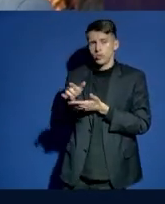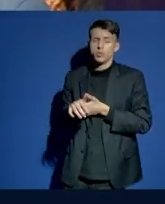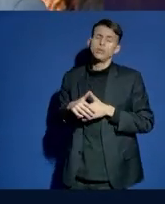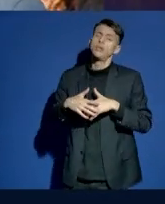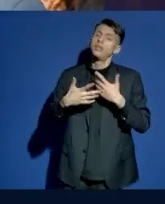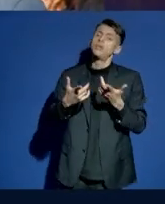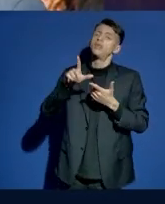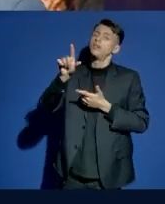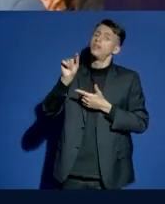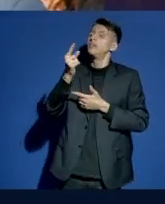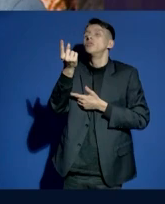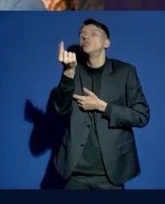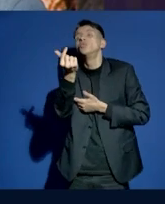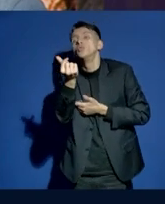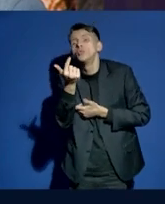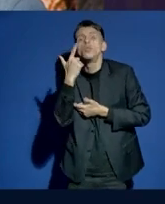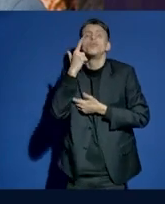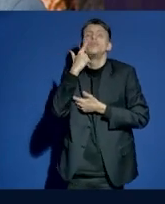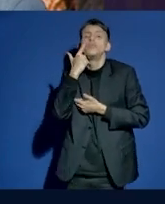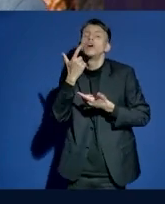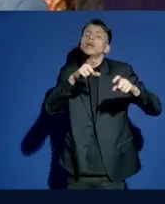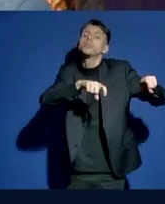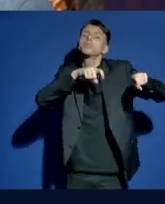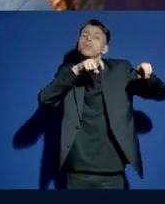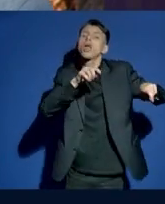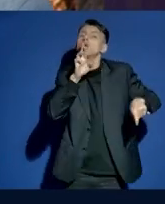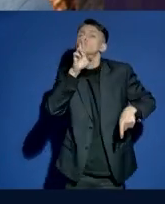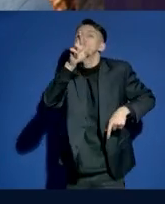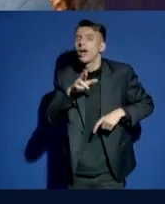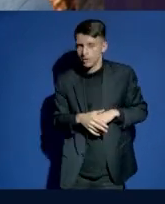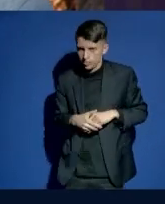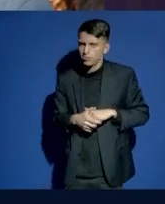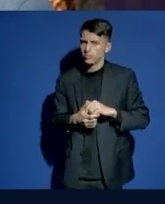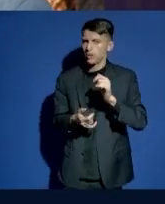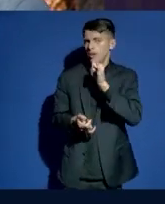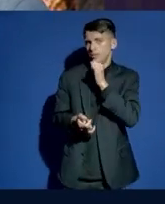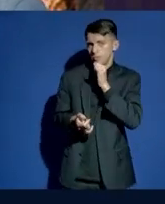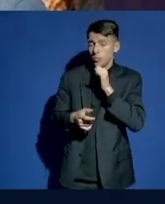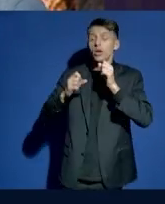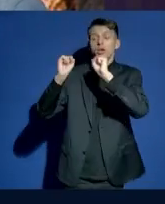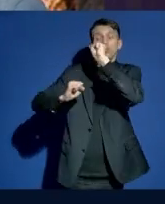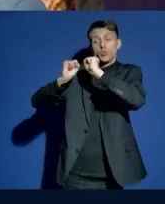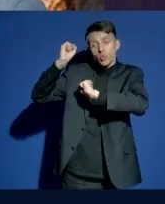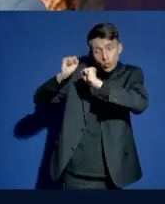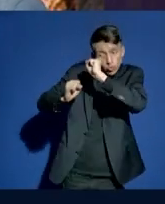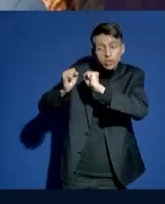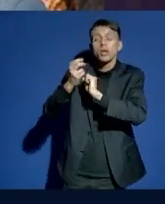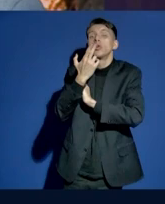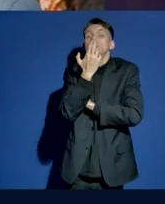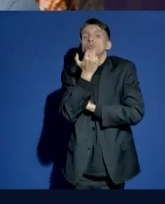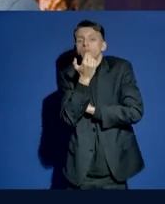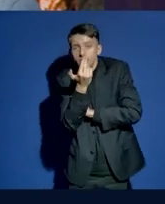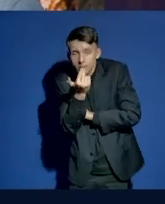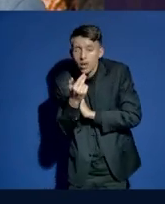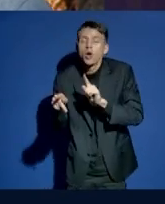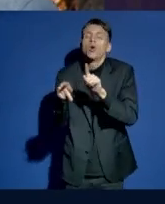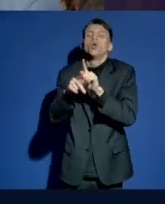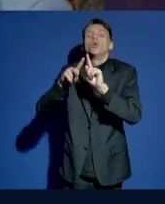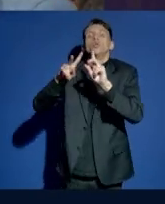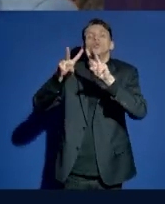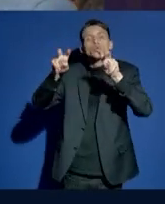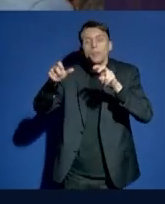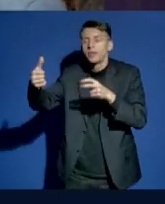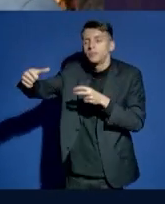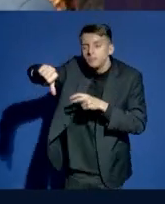é o fator custo e o fator eficácia agronômica. Então, quando a gente consegue, e a indústria de nutrição e a indústria de defensivos biológicos tem